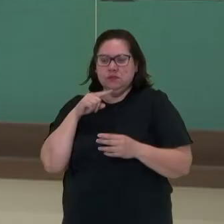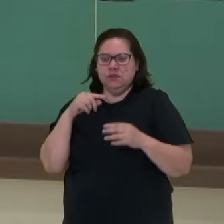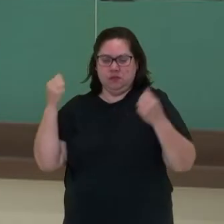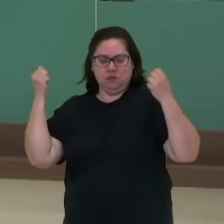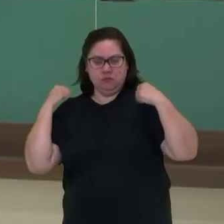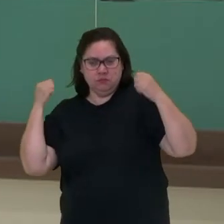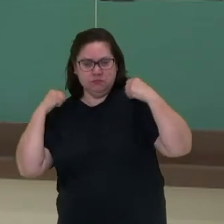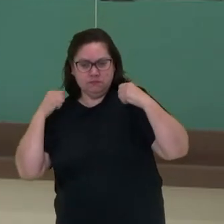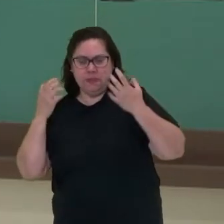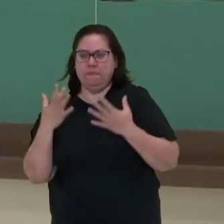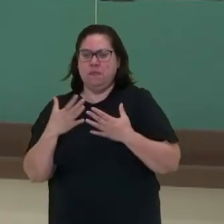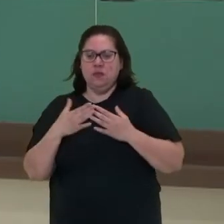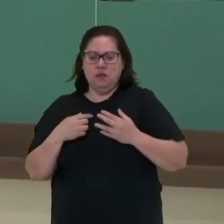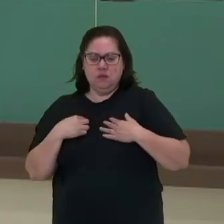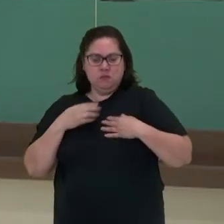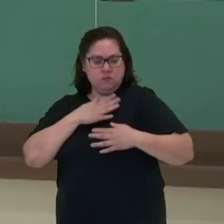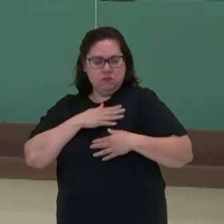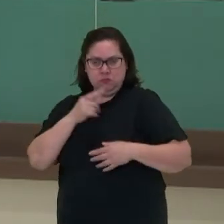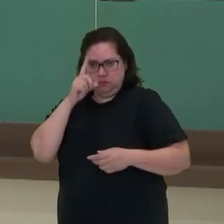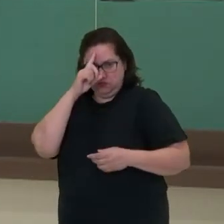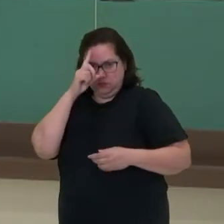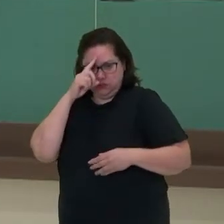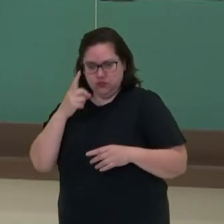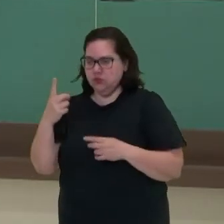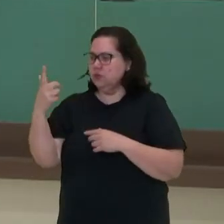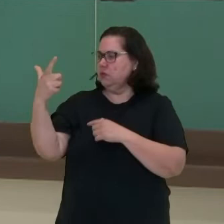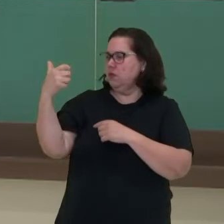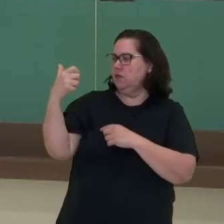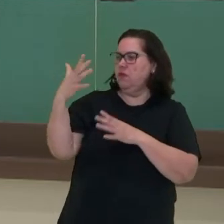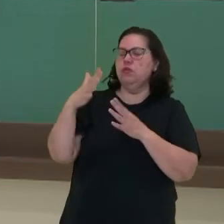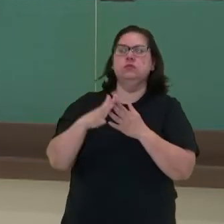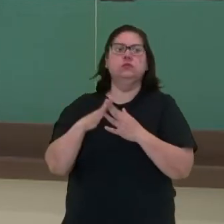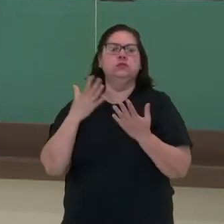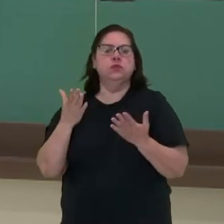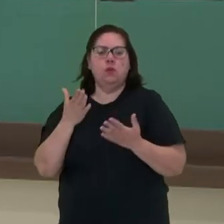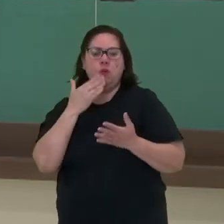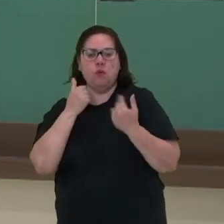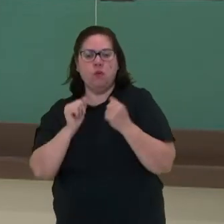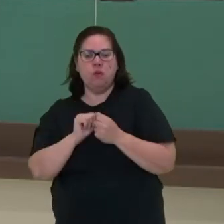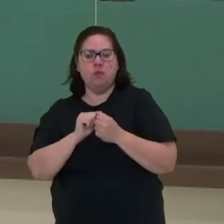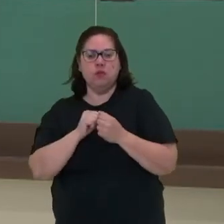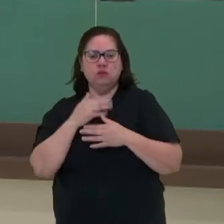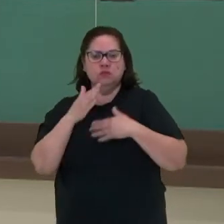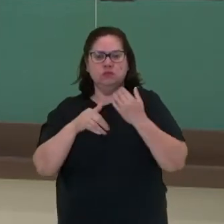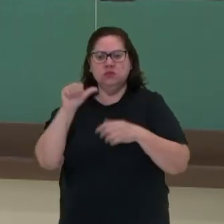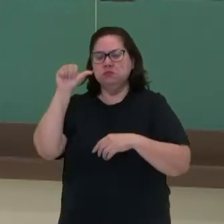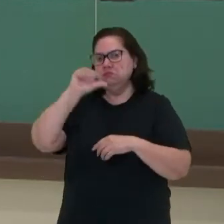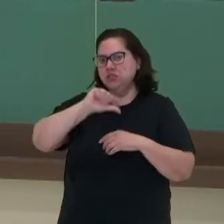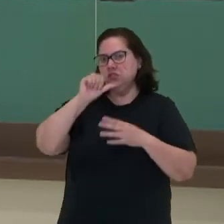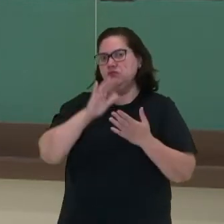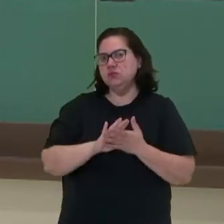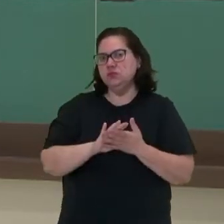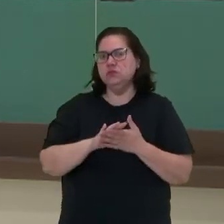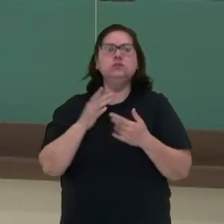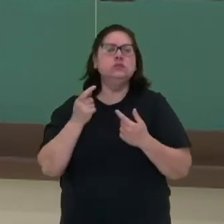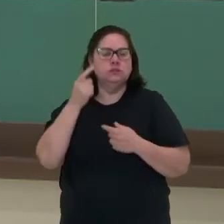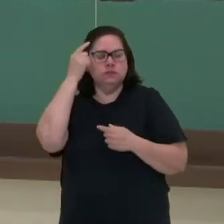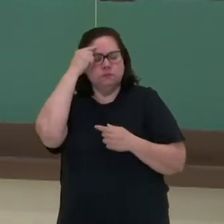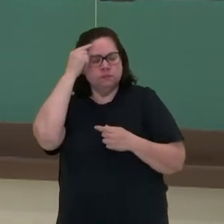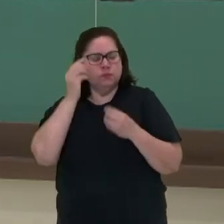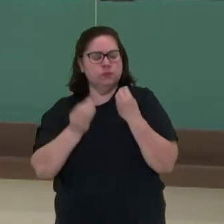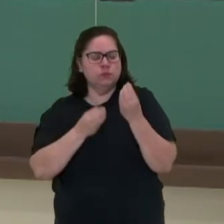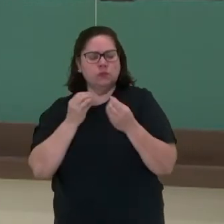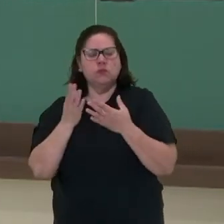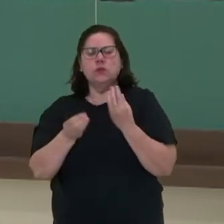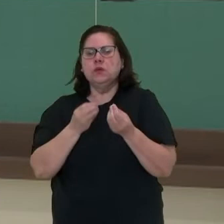academia, fica mostrando seu dia a dia, fica falando que ela come, de repente isso daí vai dar alguma coisa negativa. Então a gente tem que pensar muito bem com